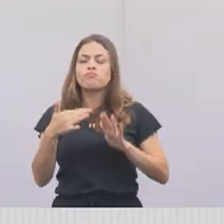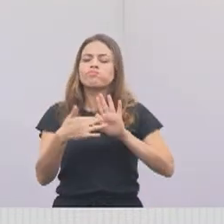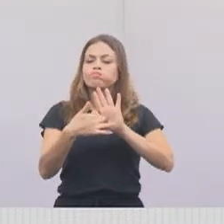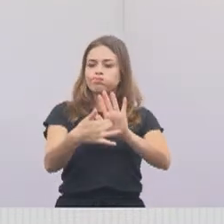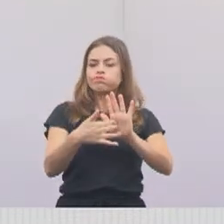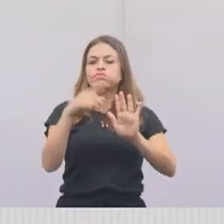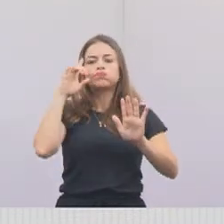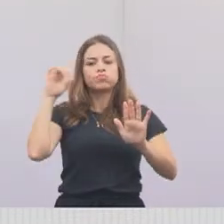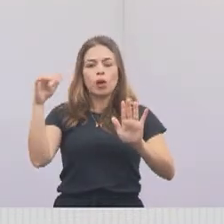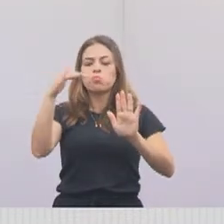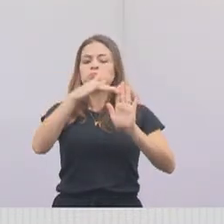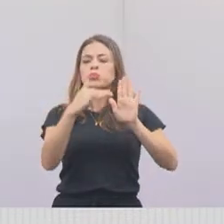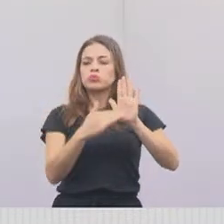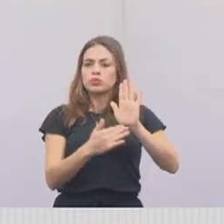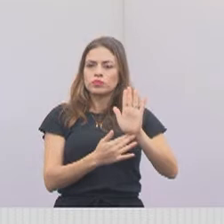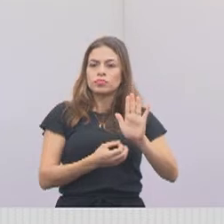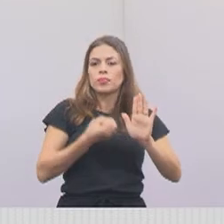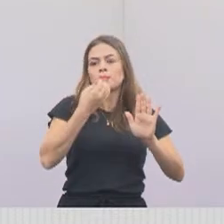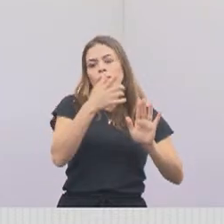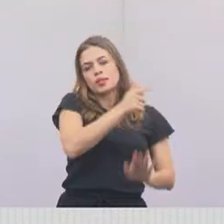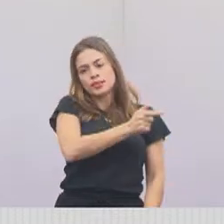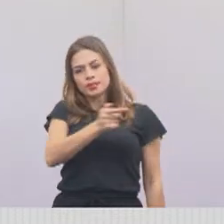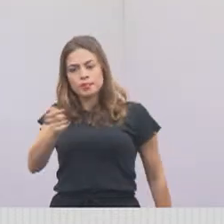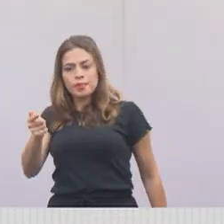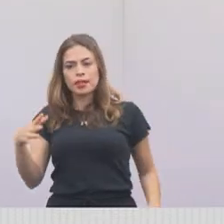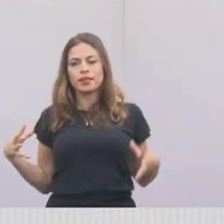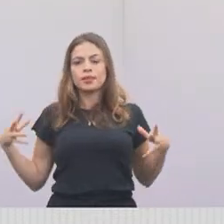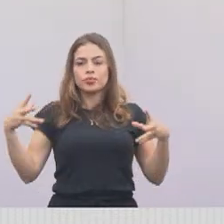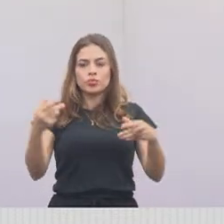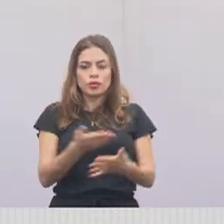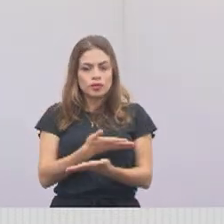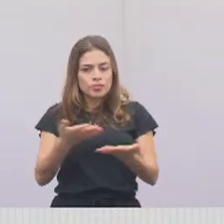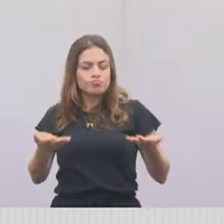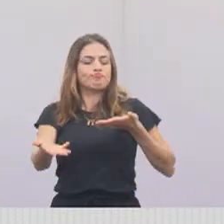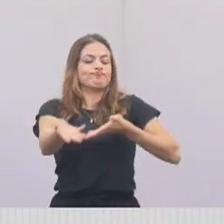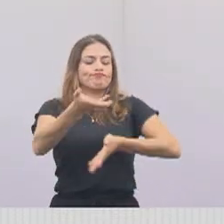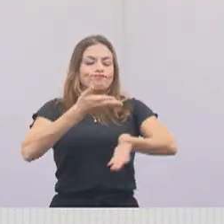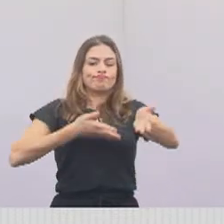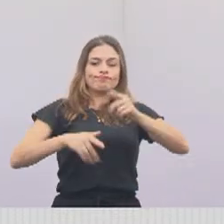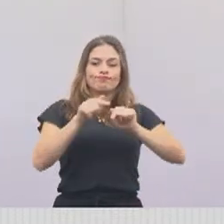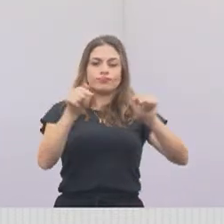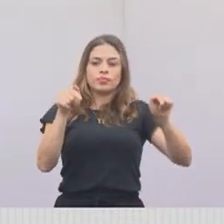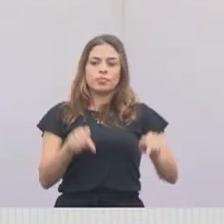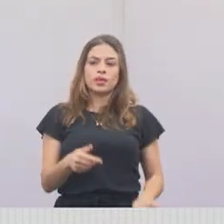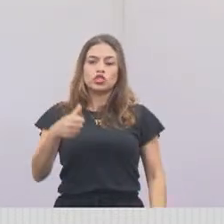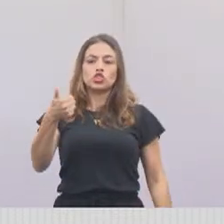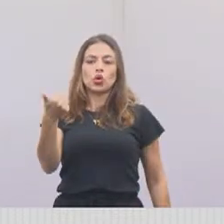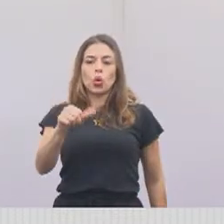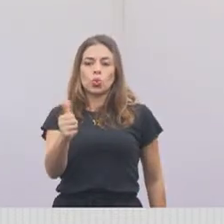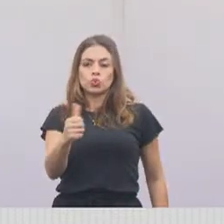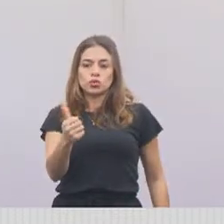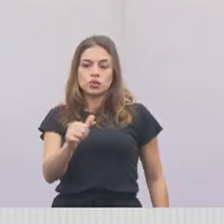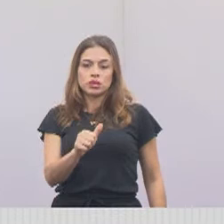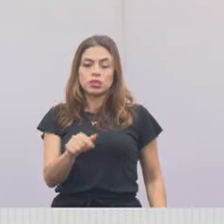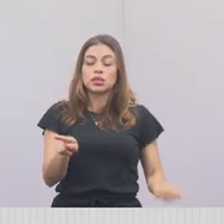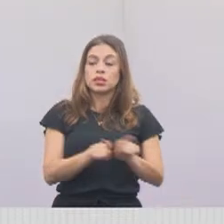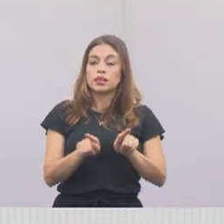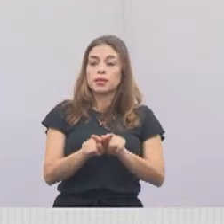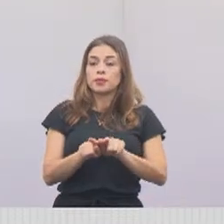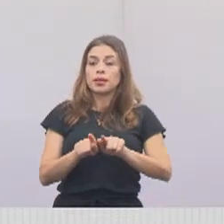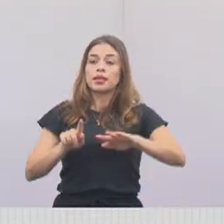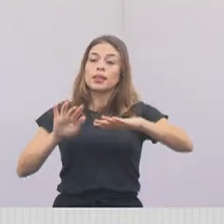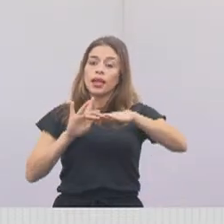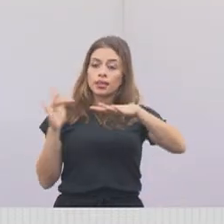bem? Então, uma boa semana a todos e contem com esse vereador no gabinete 11. E também nas redes sociais